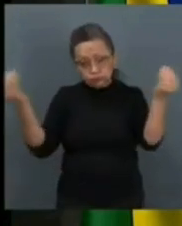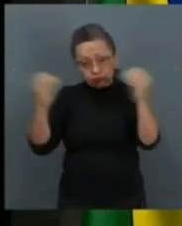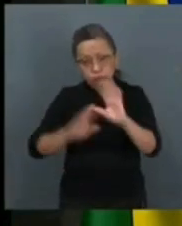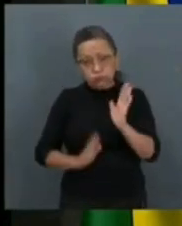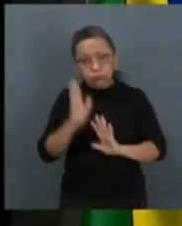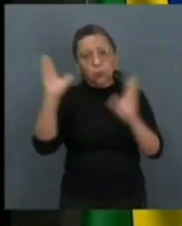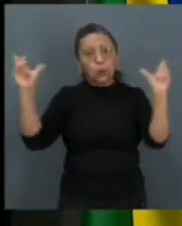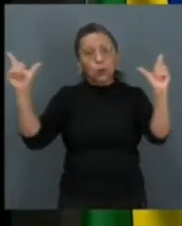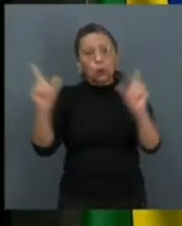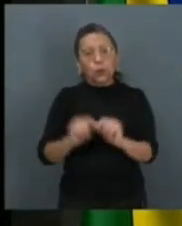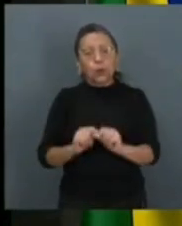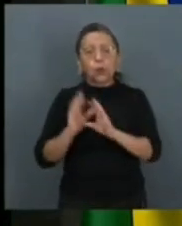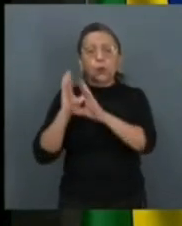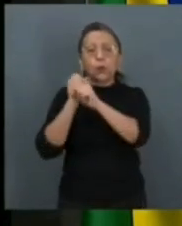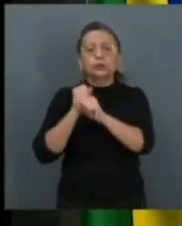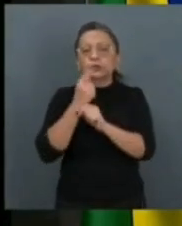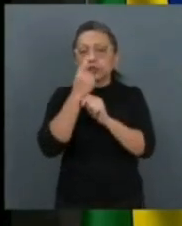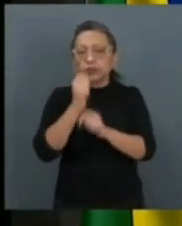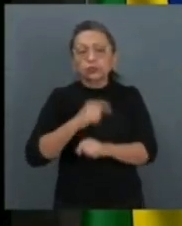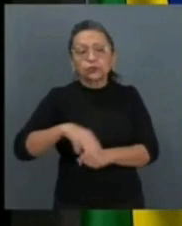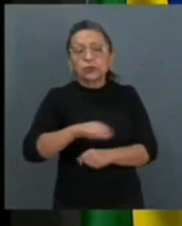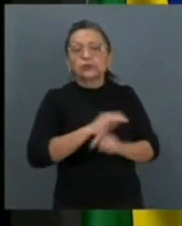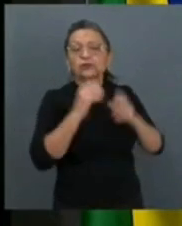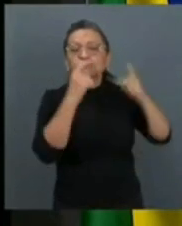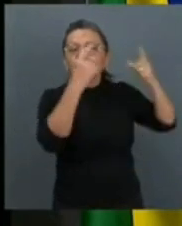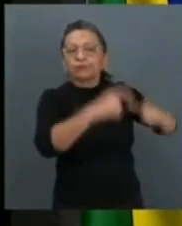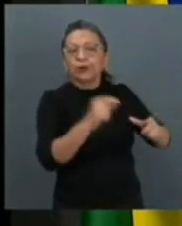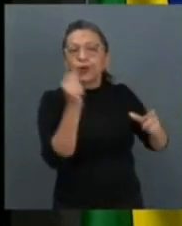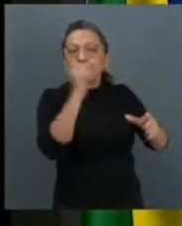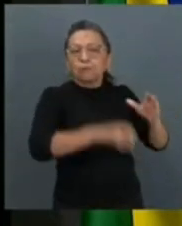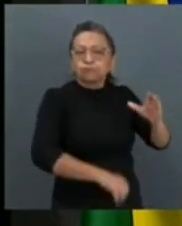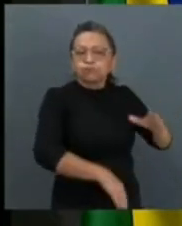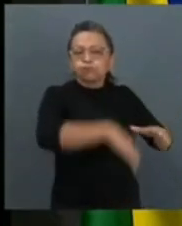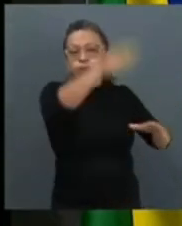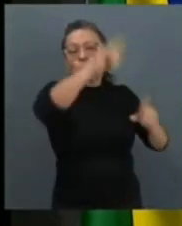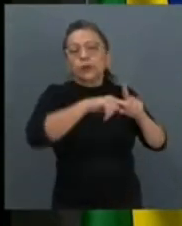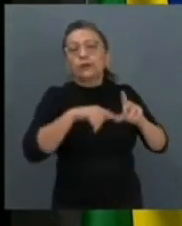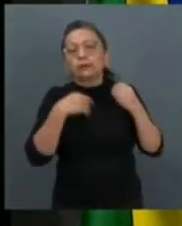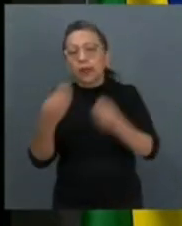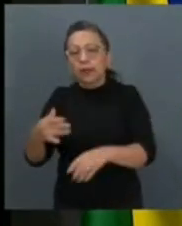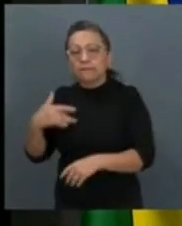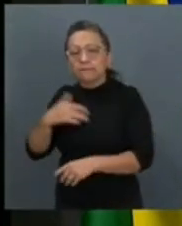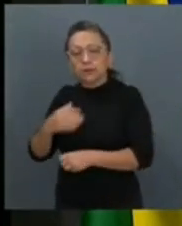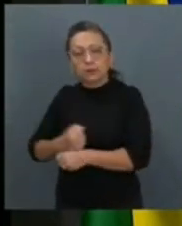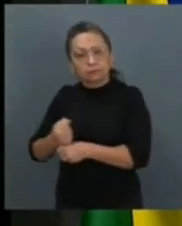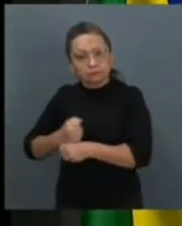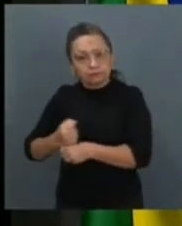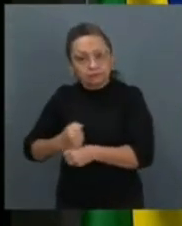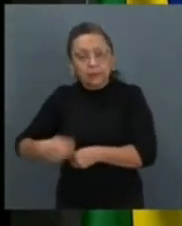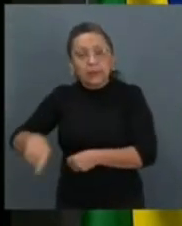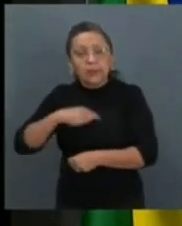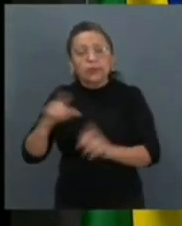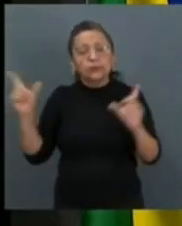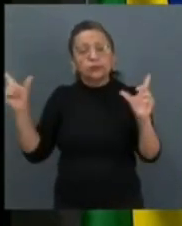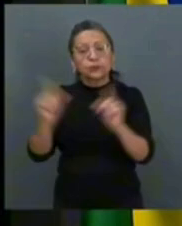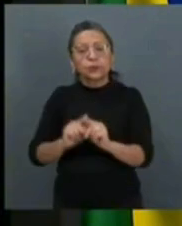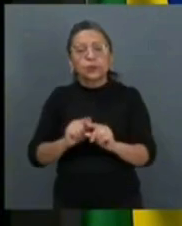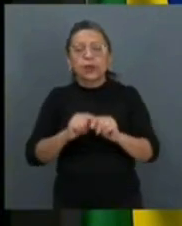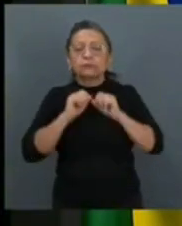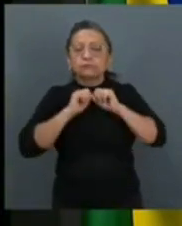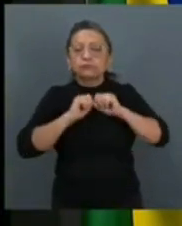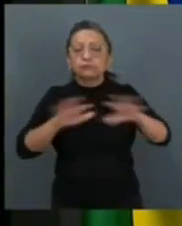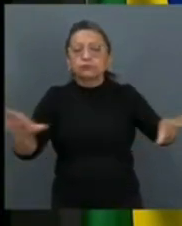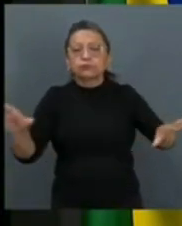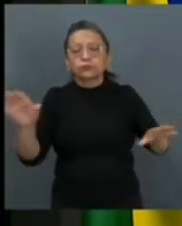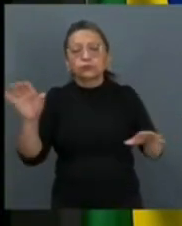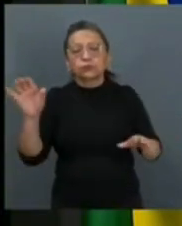drasticamente o volume de lixo destinado aos aterros, o que prolonga a vida deles e minimiza a emissão de gases